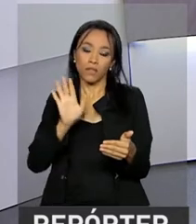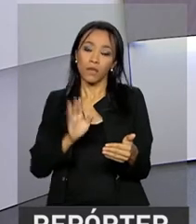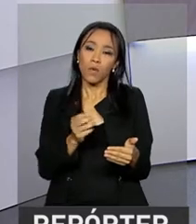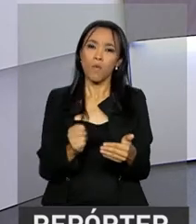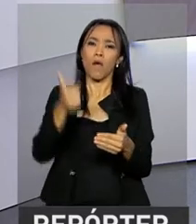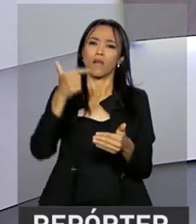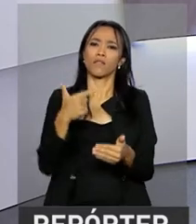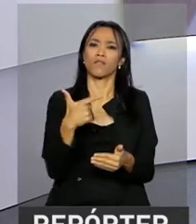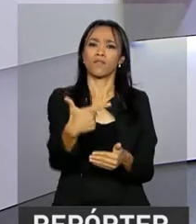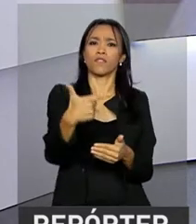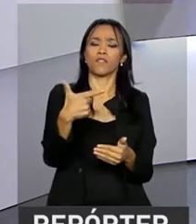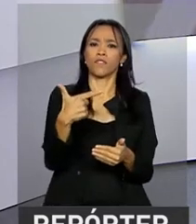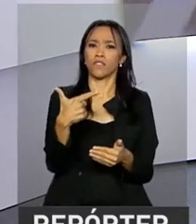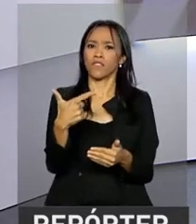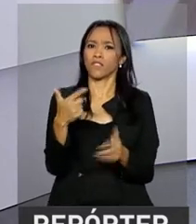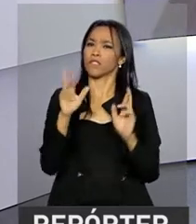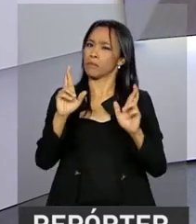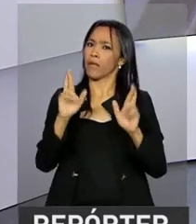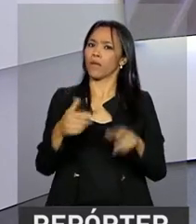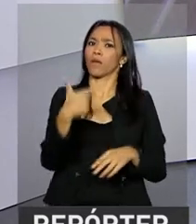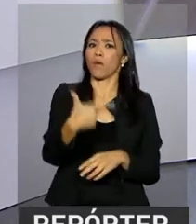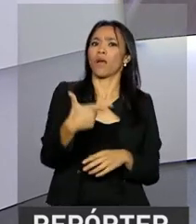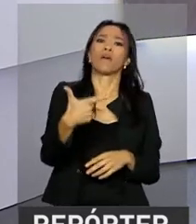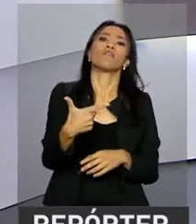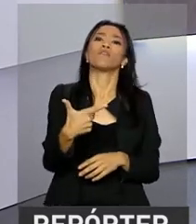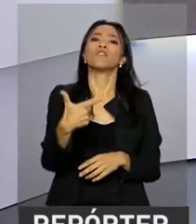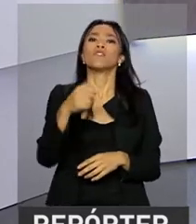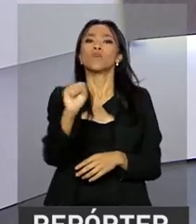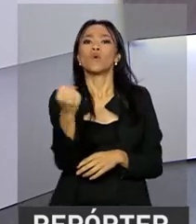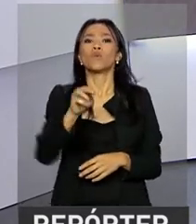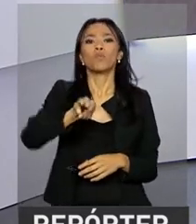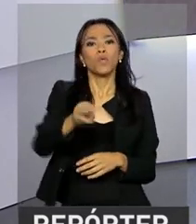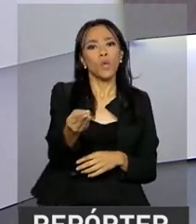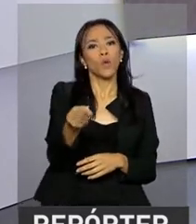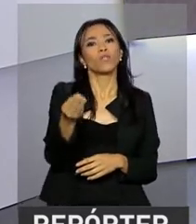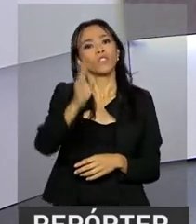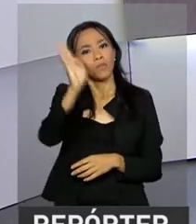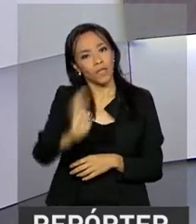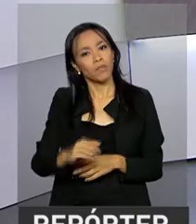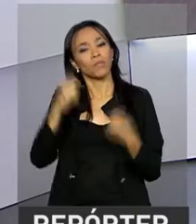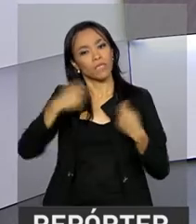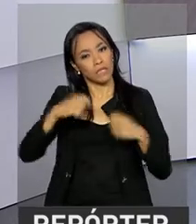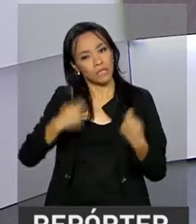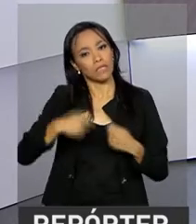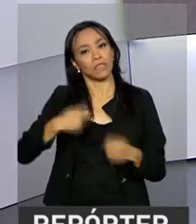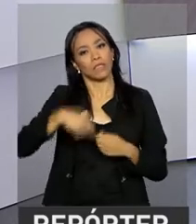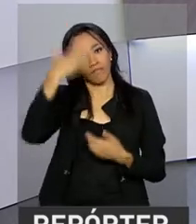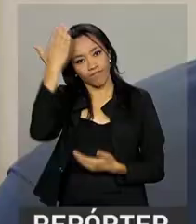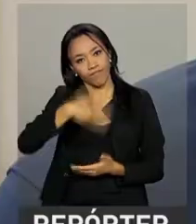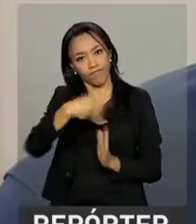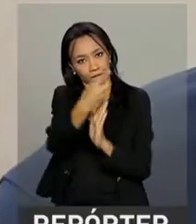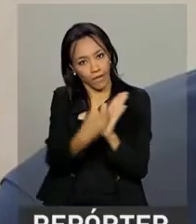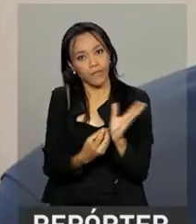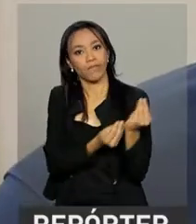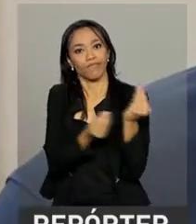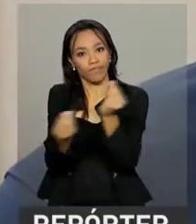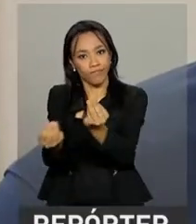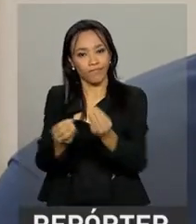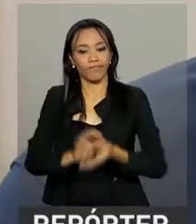28 a expectativa é que 28 milhões de brasileiros prestem contas ao fisco este ano